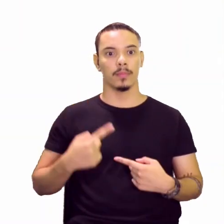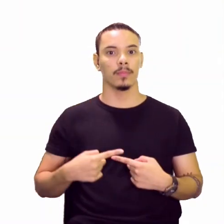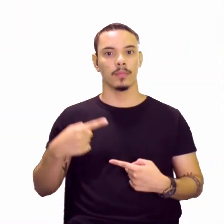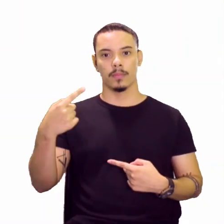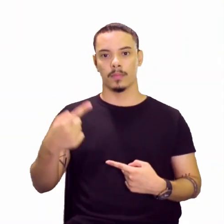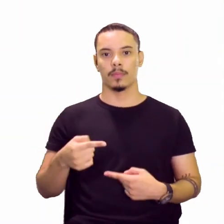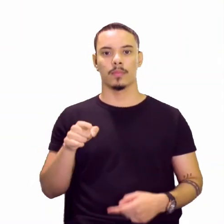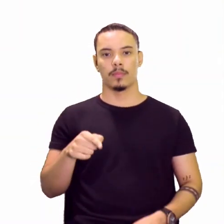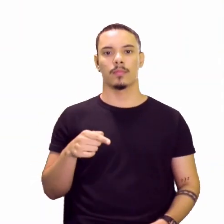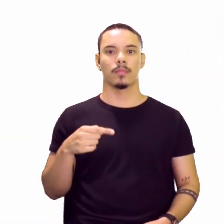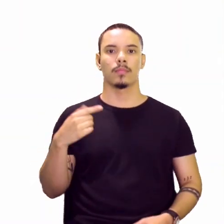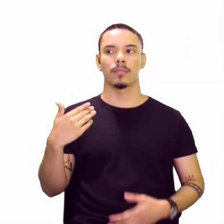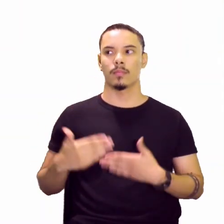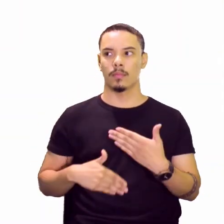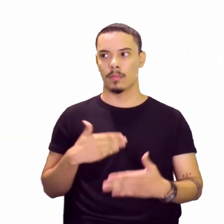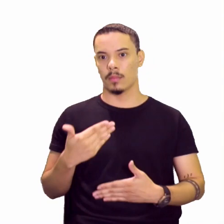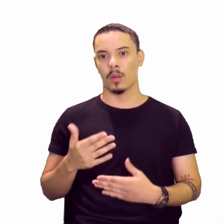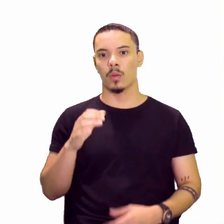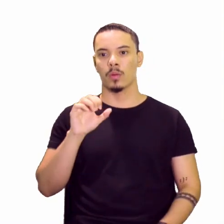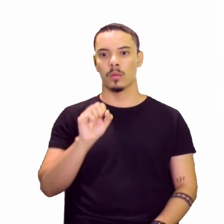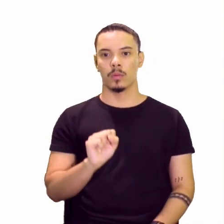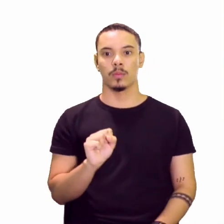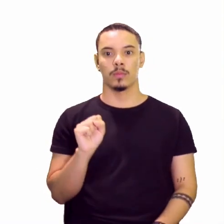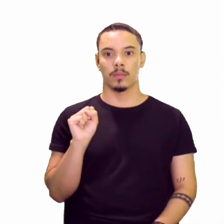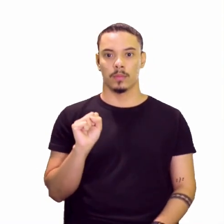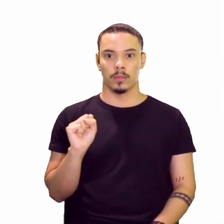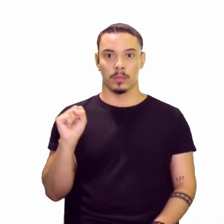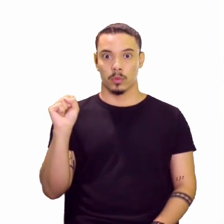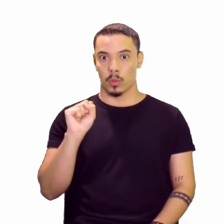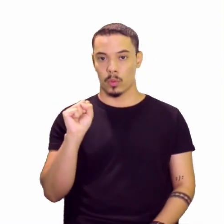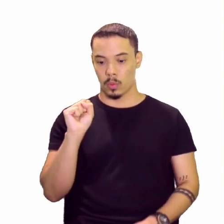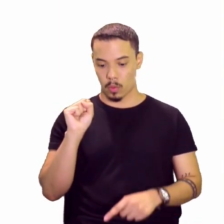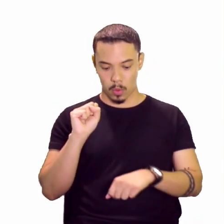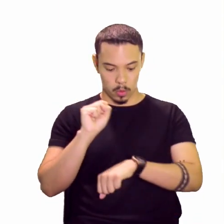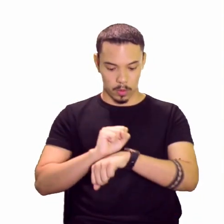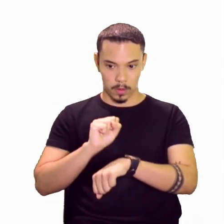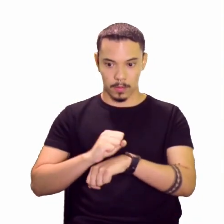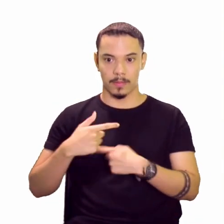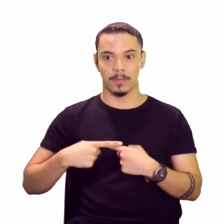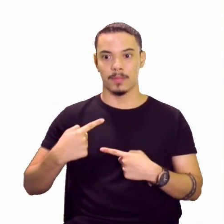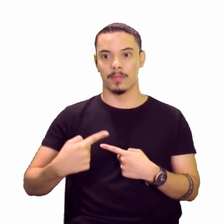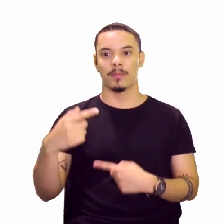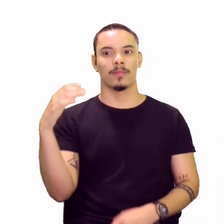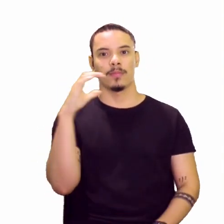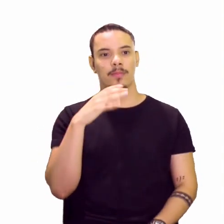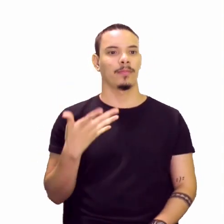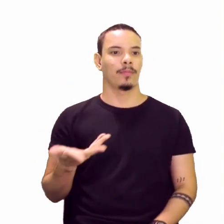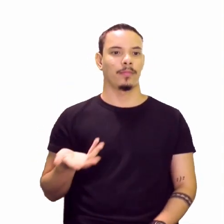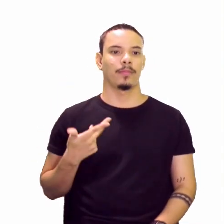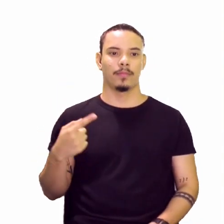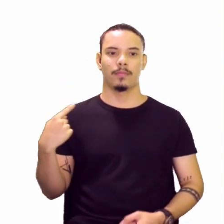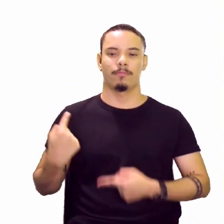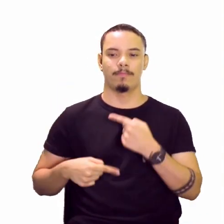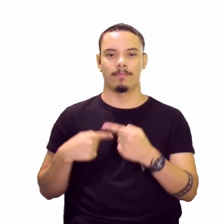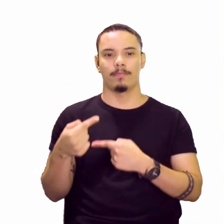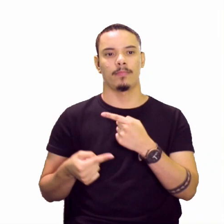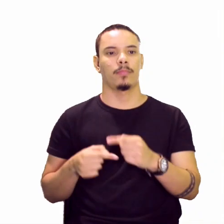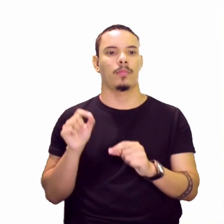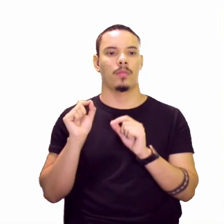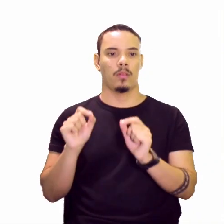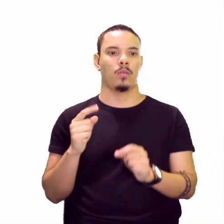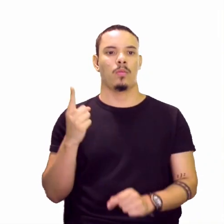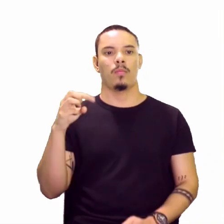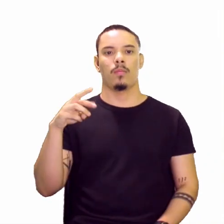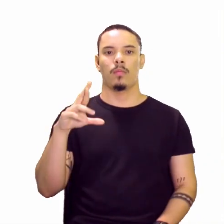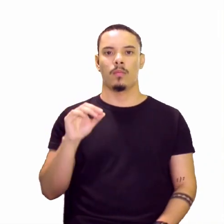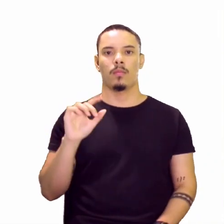seguida, ela percorre os próximos 8 segundos com aceleração constante de 1 metro por